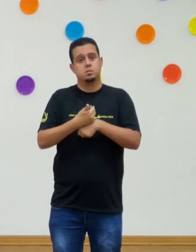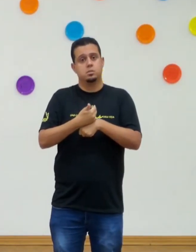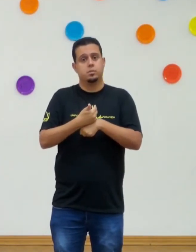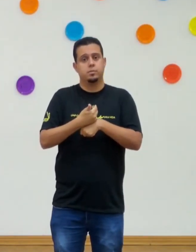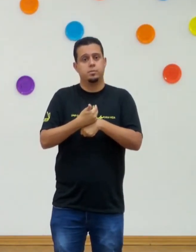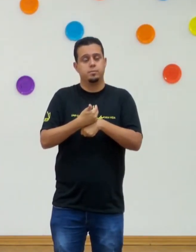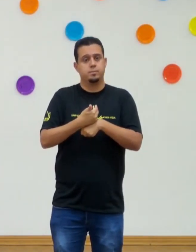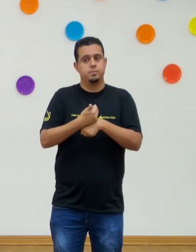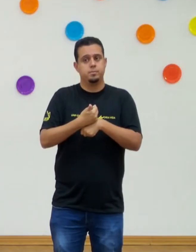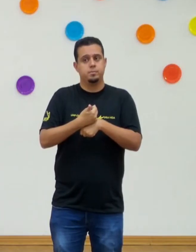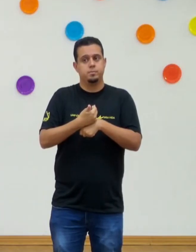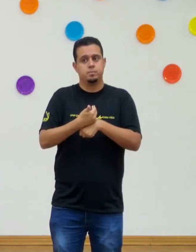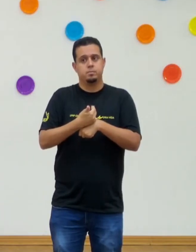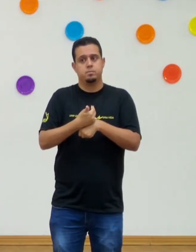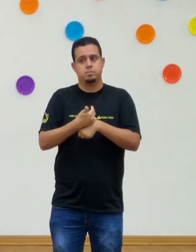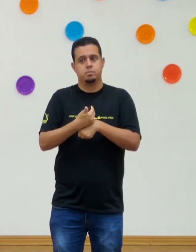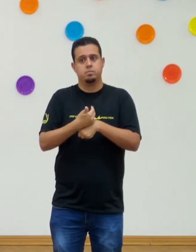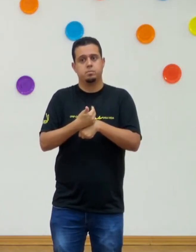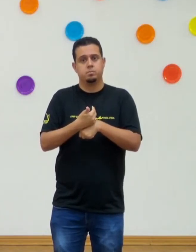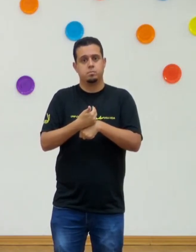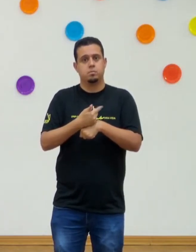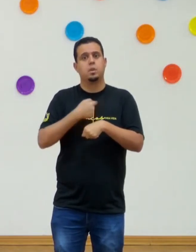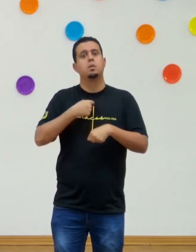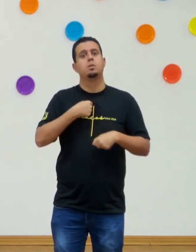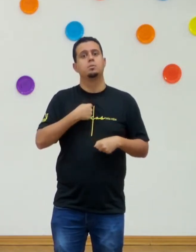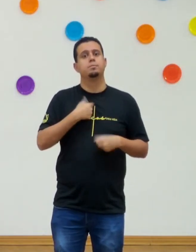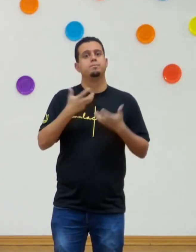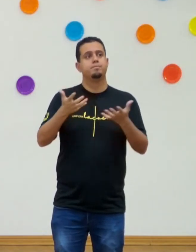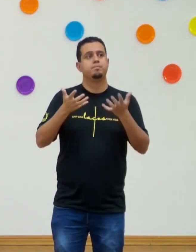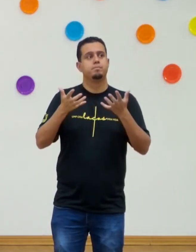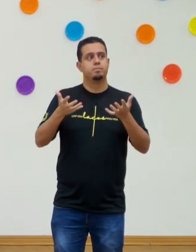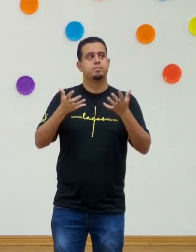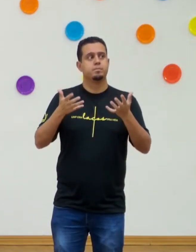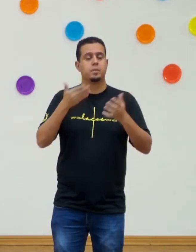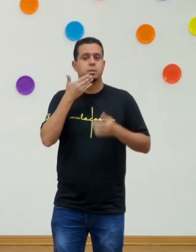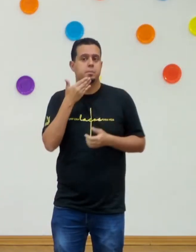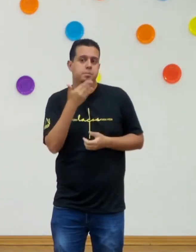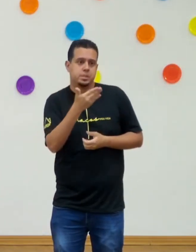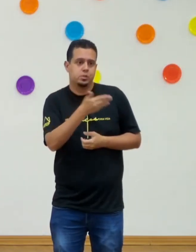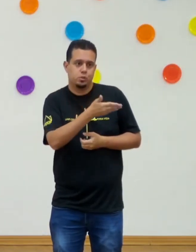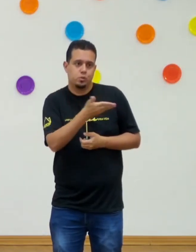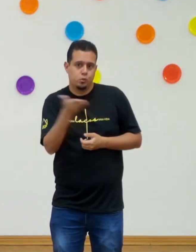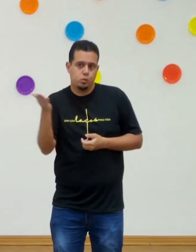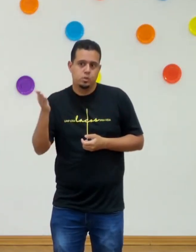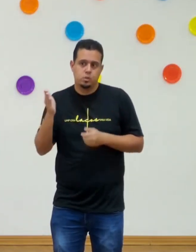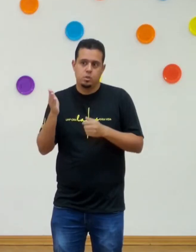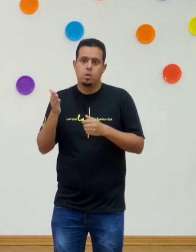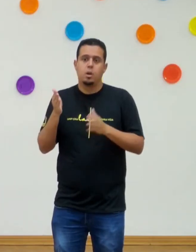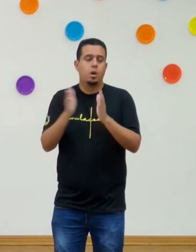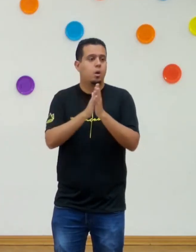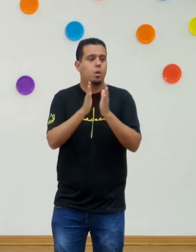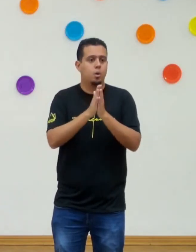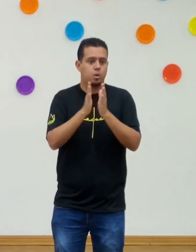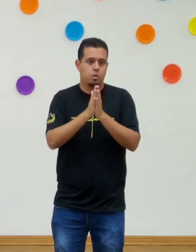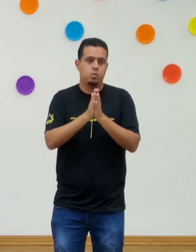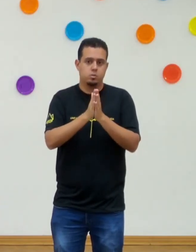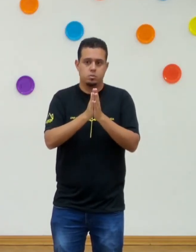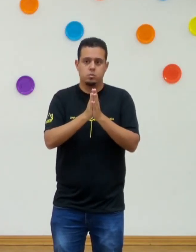da noite, eu gostaria de pedir, que seja feita a oração pela vida